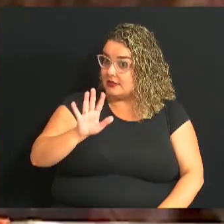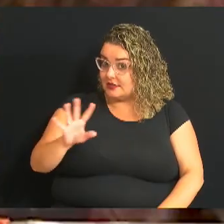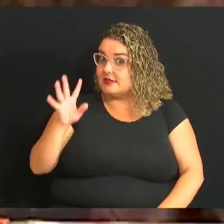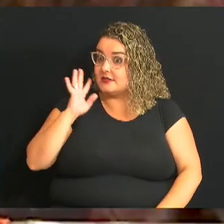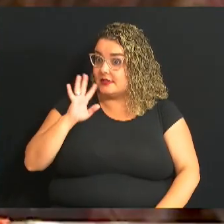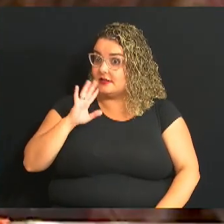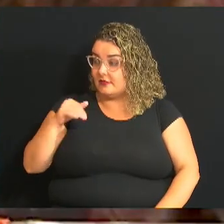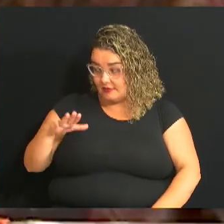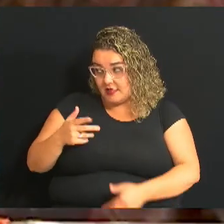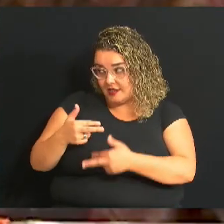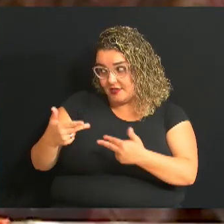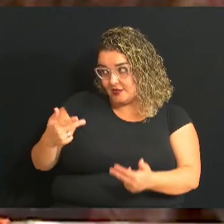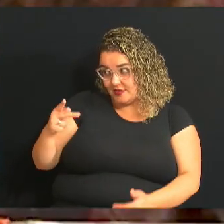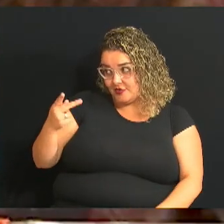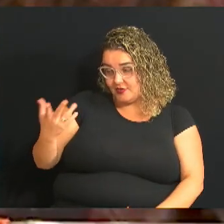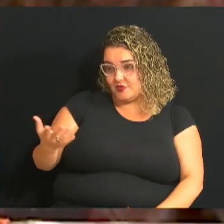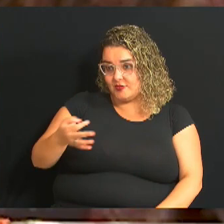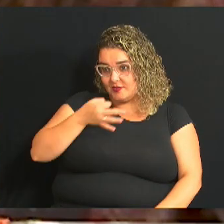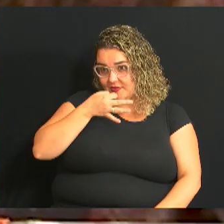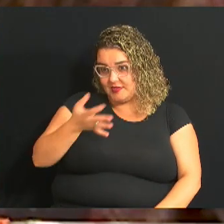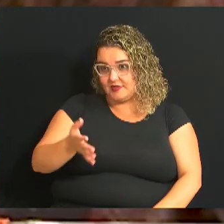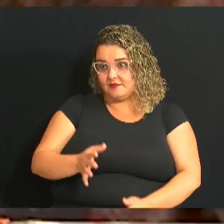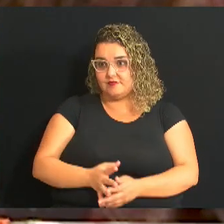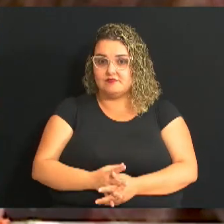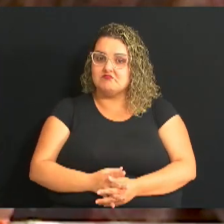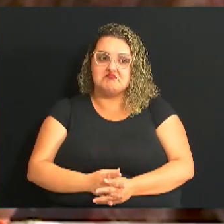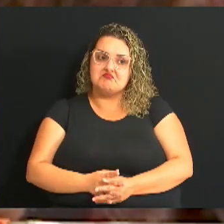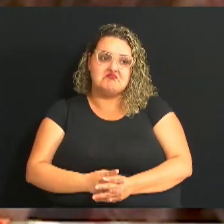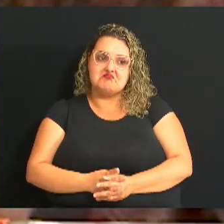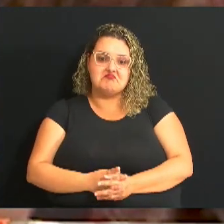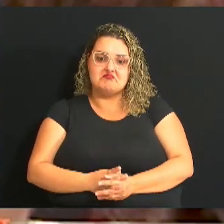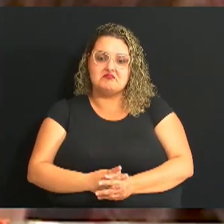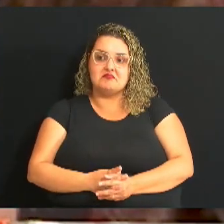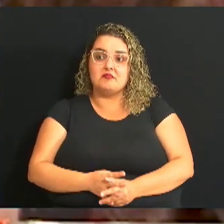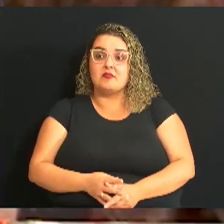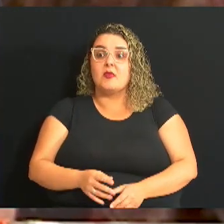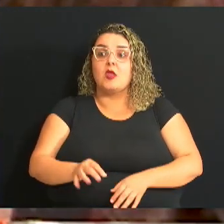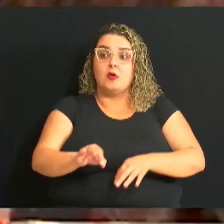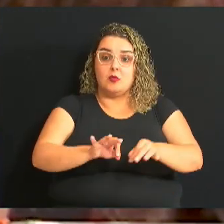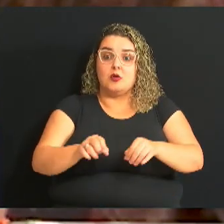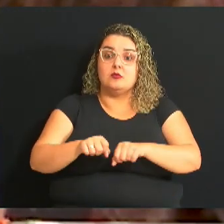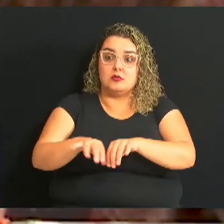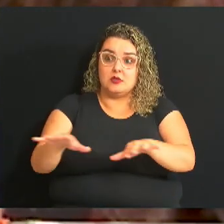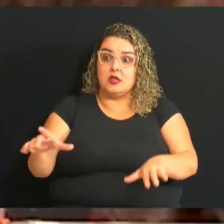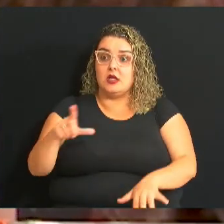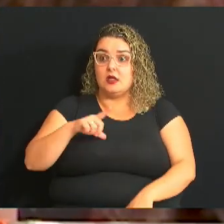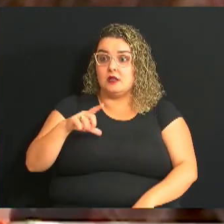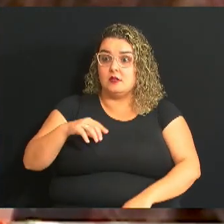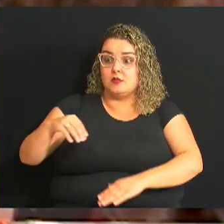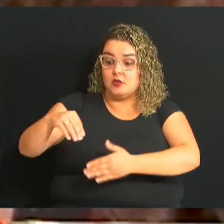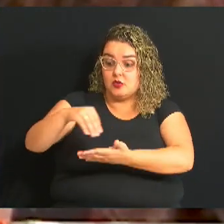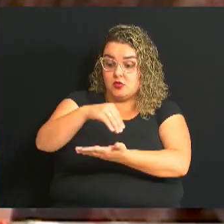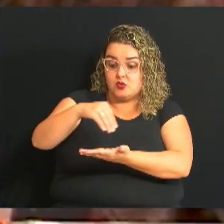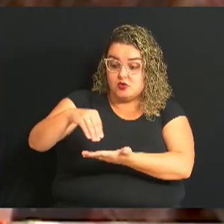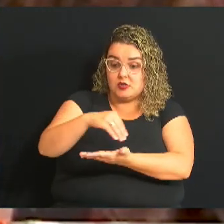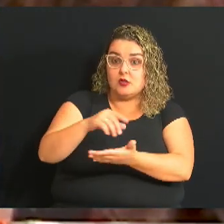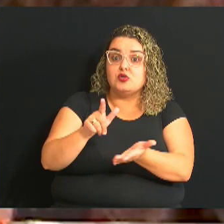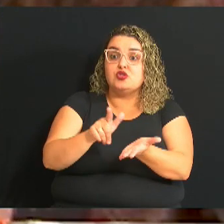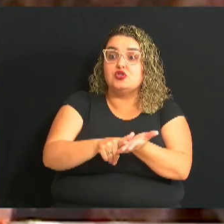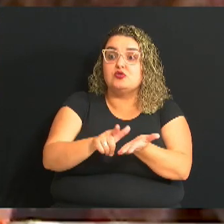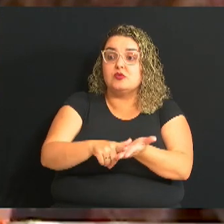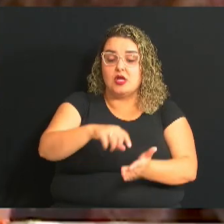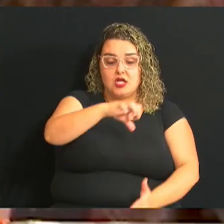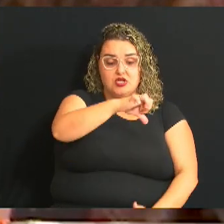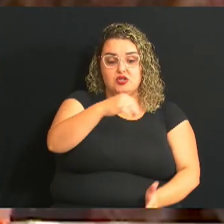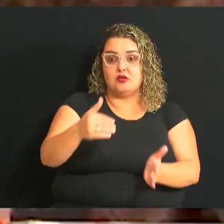alguma coisa da sua parte, Valdemar? Não, que você queira falar? A única coisa é dizer que o projeto expandiu, agora a gente tem os carros de papel também, para os alunos de 9 a 11 anos